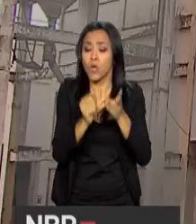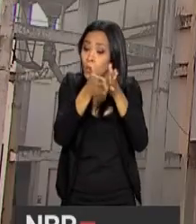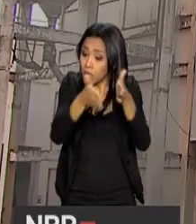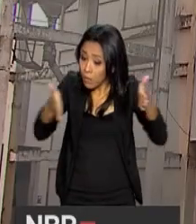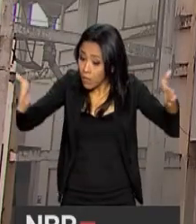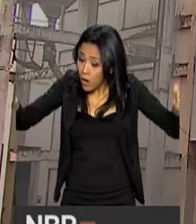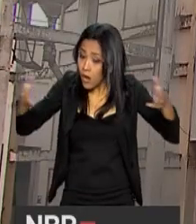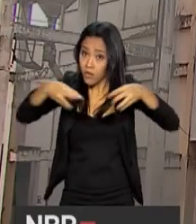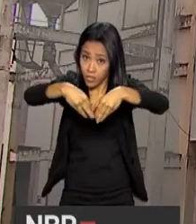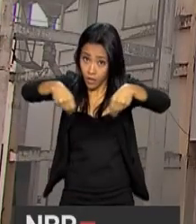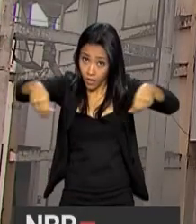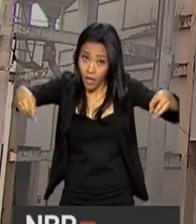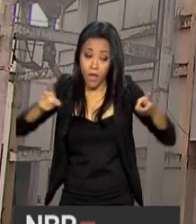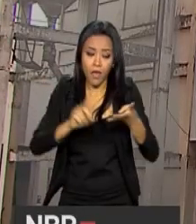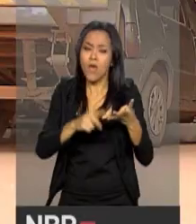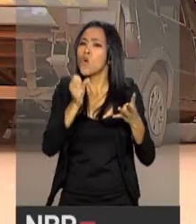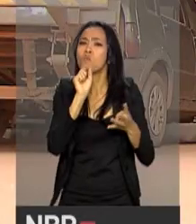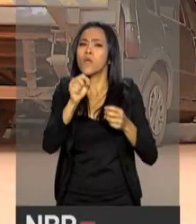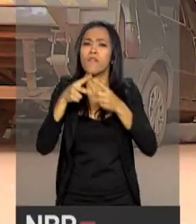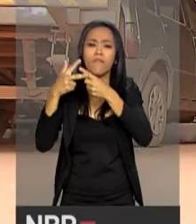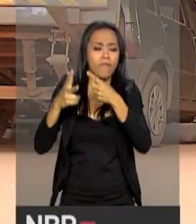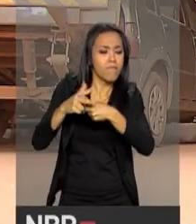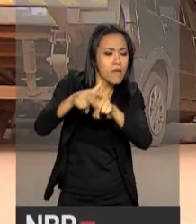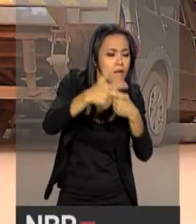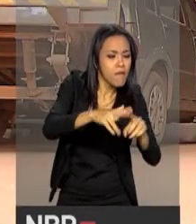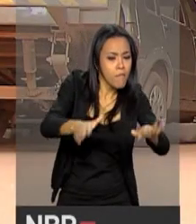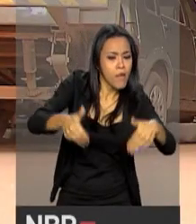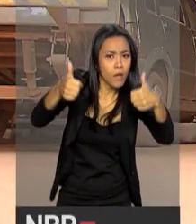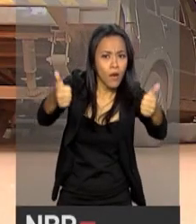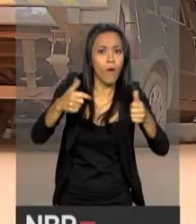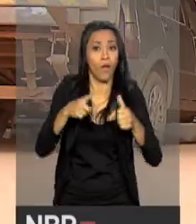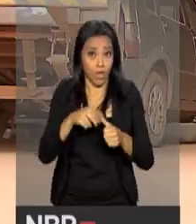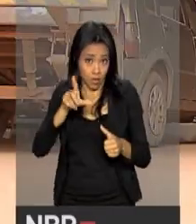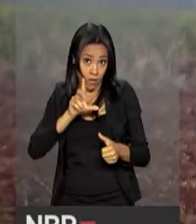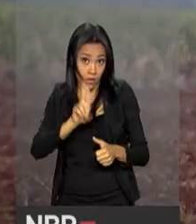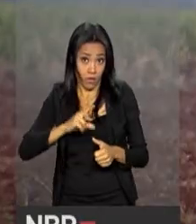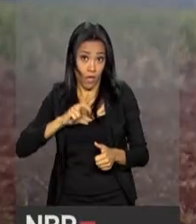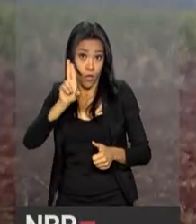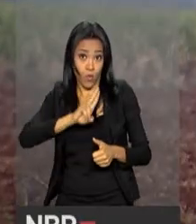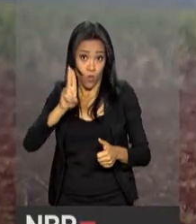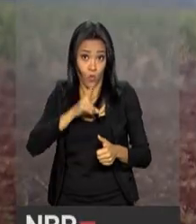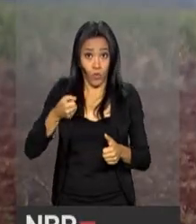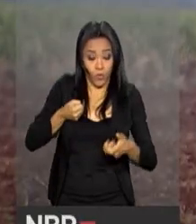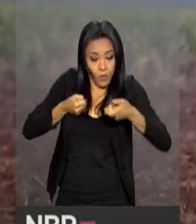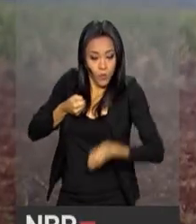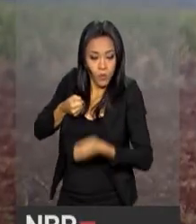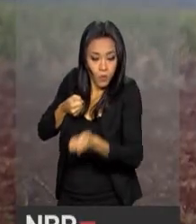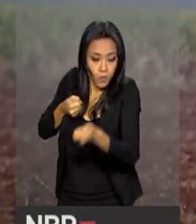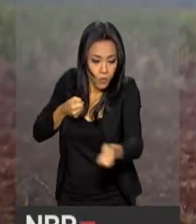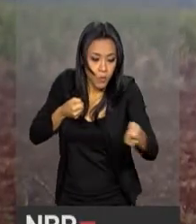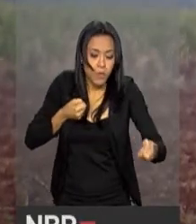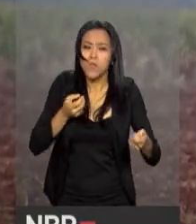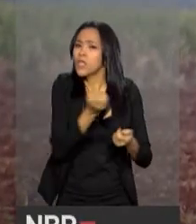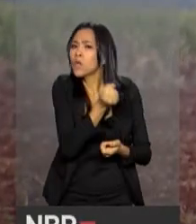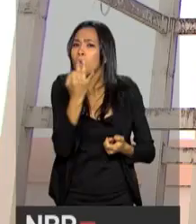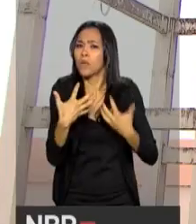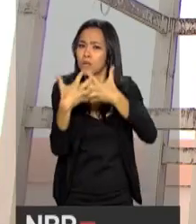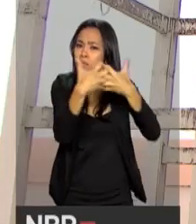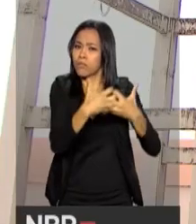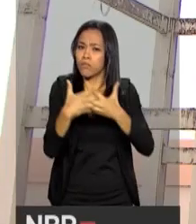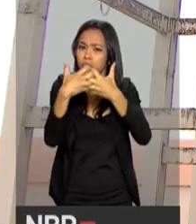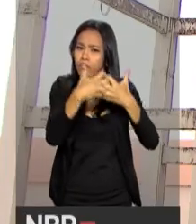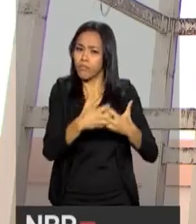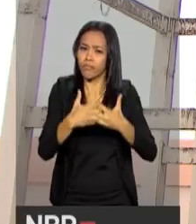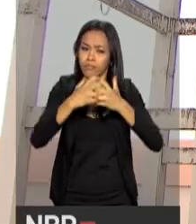quantas são as benfeitorias se existe uso de agrotóxico e qual o número de maquinário existente